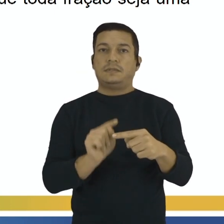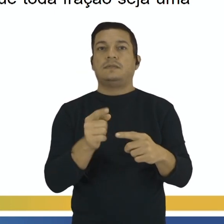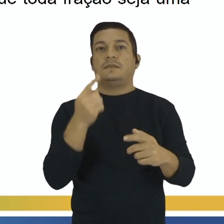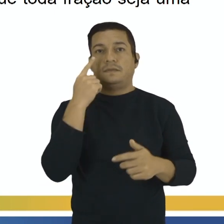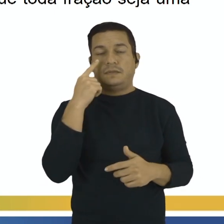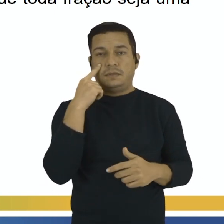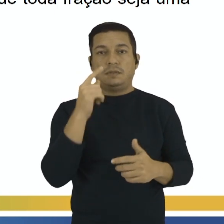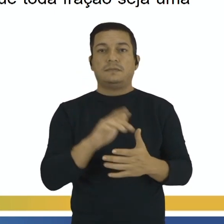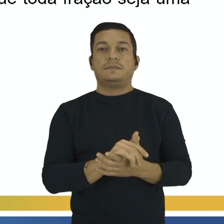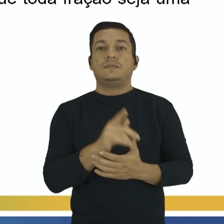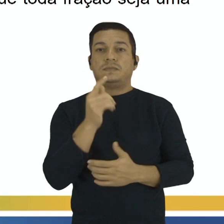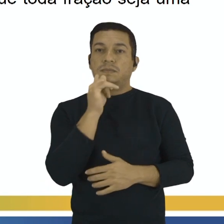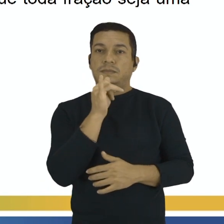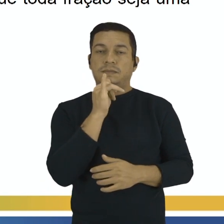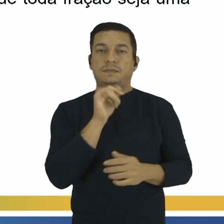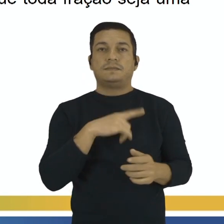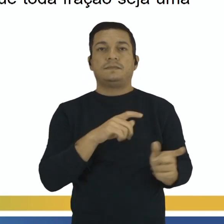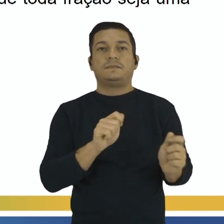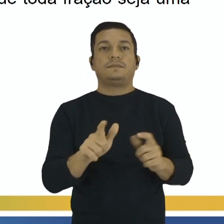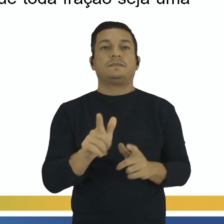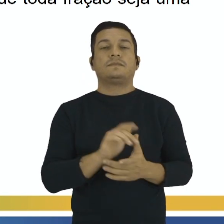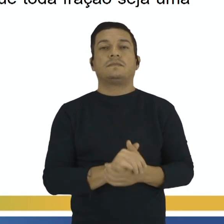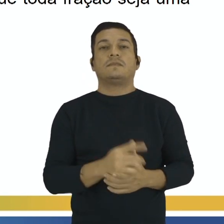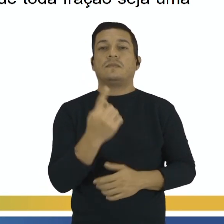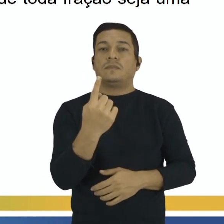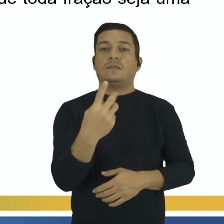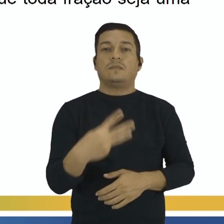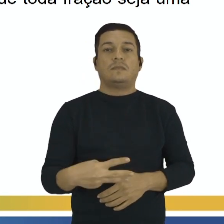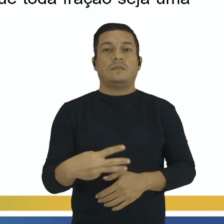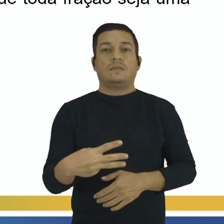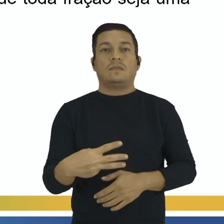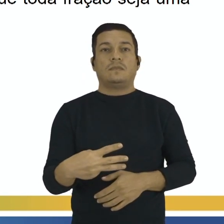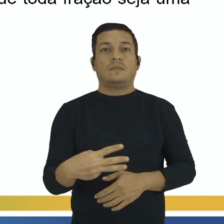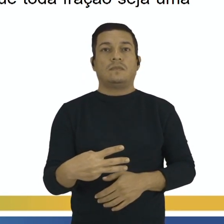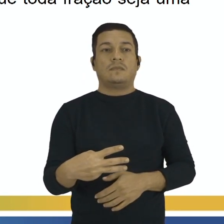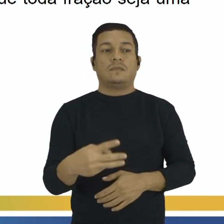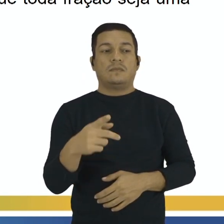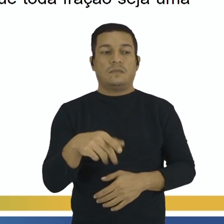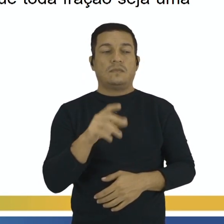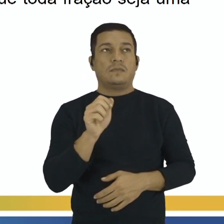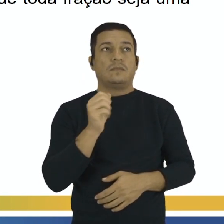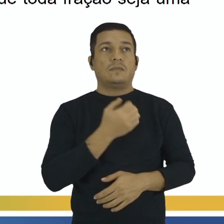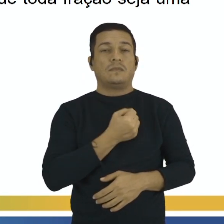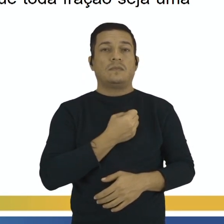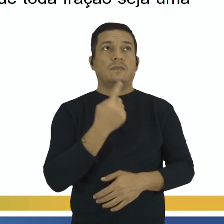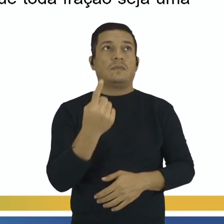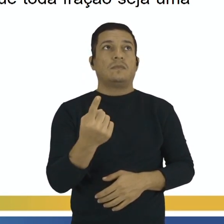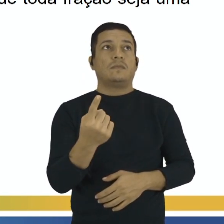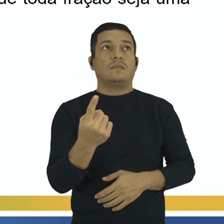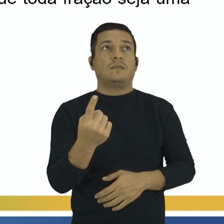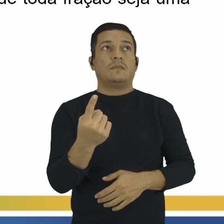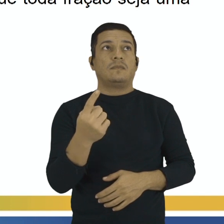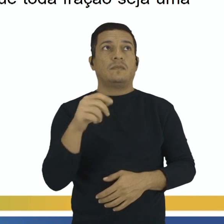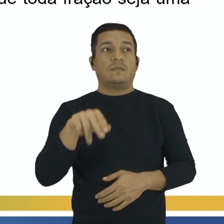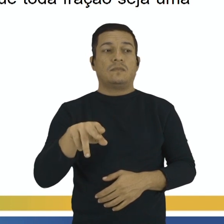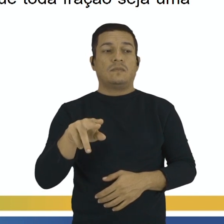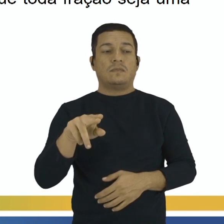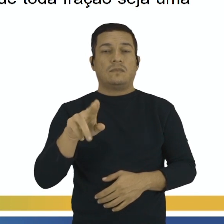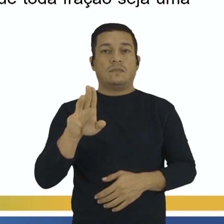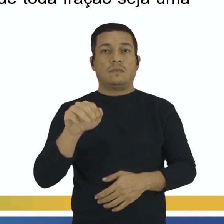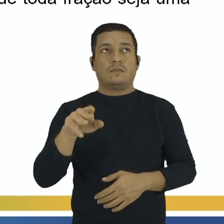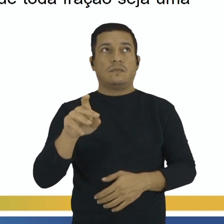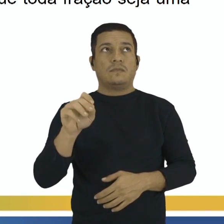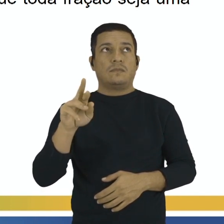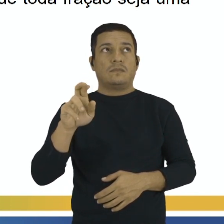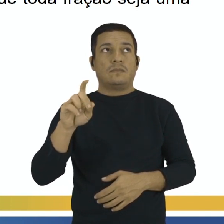Observem aí no exemplo. Nós temos aí o número 1/3. Observe que o número 1, ele representa o numerador.